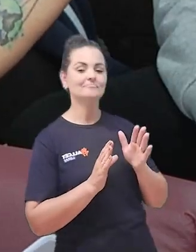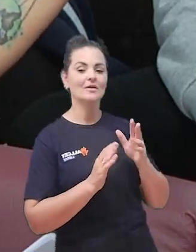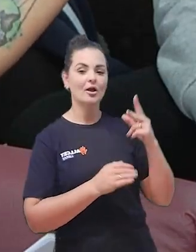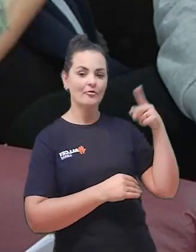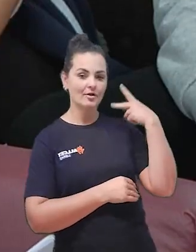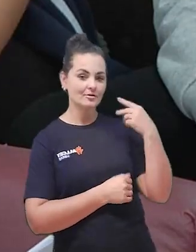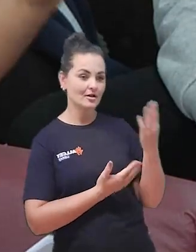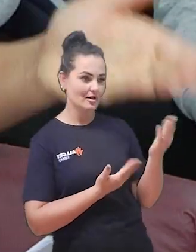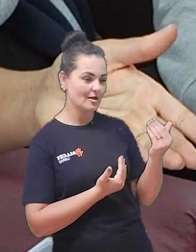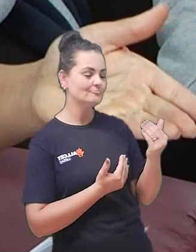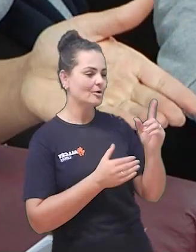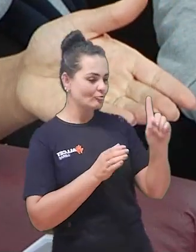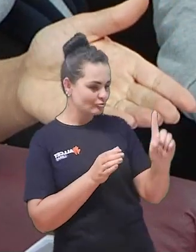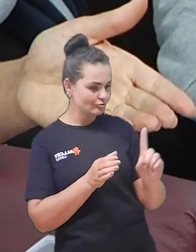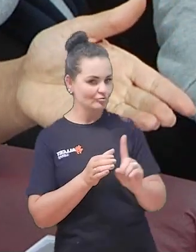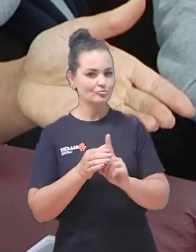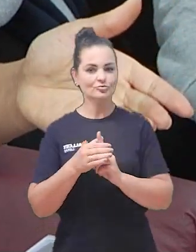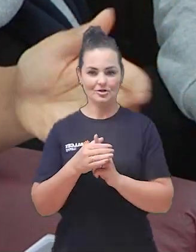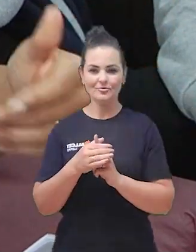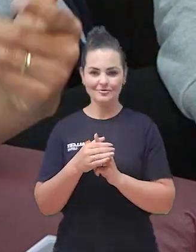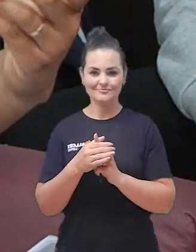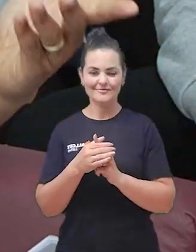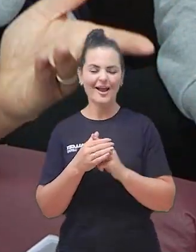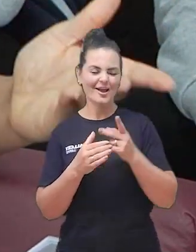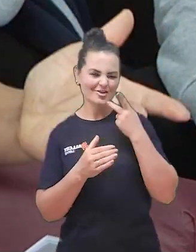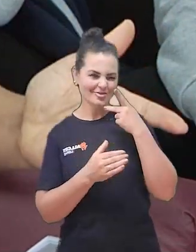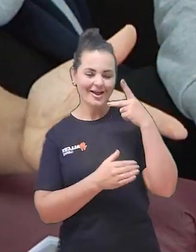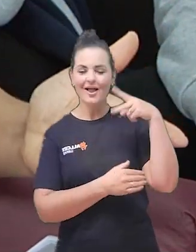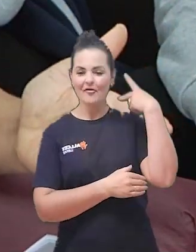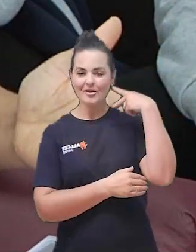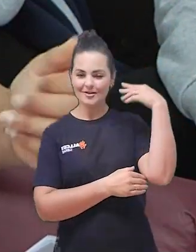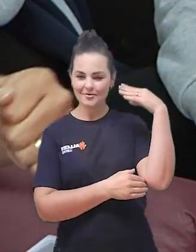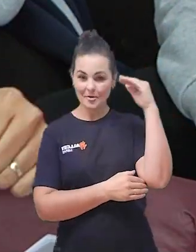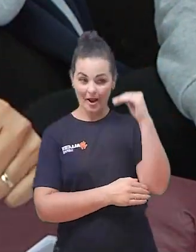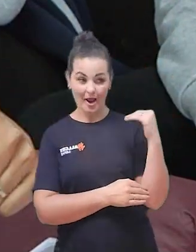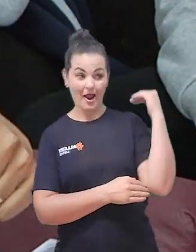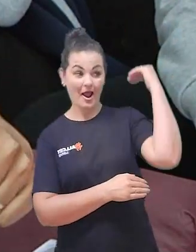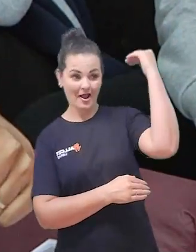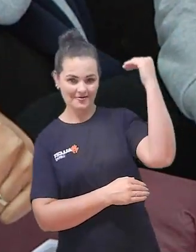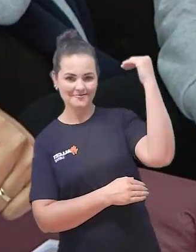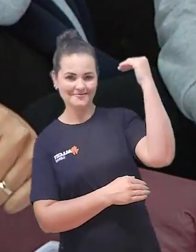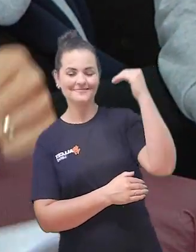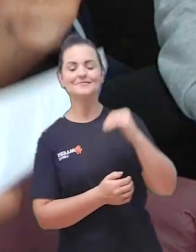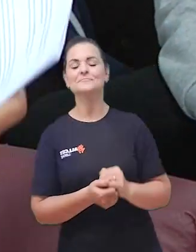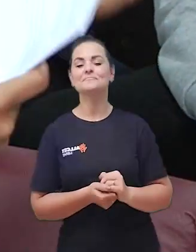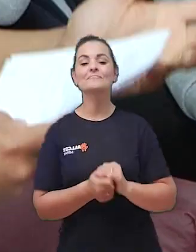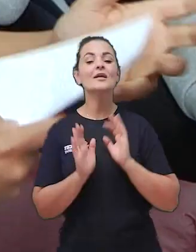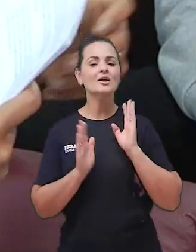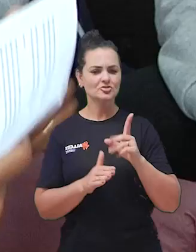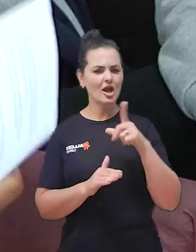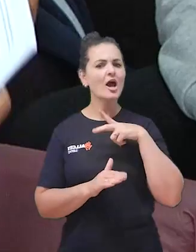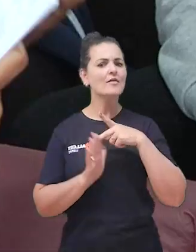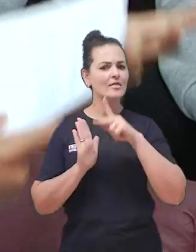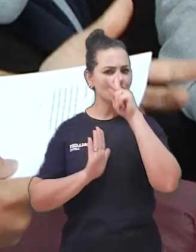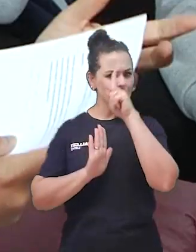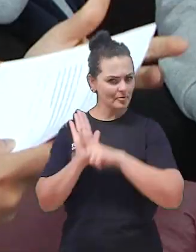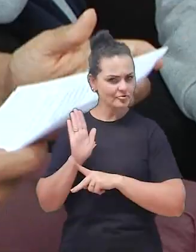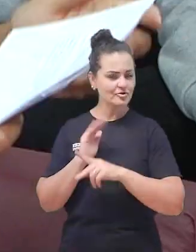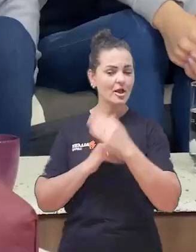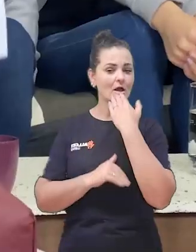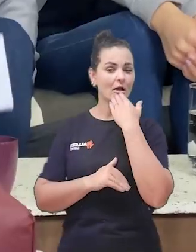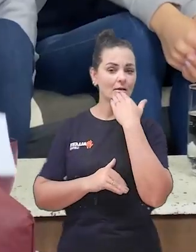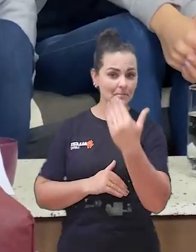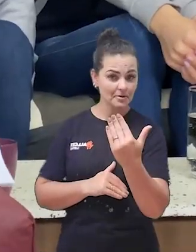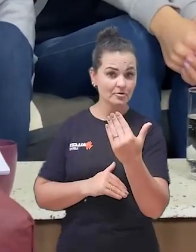Vereadores mirins e acolhido pelos vereadores, a gente chama de vereadores adultos, né? Projetos de leis,